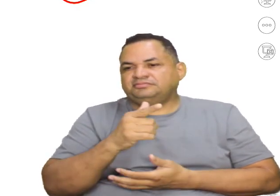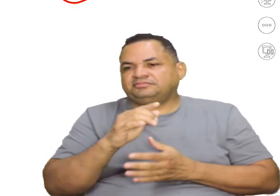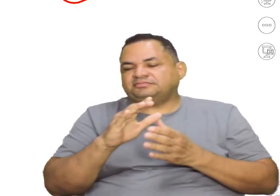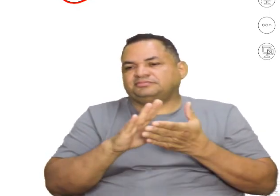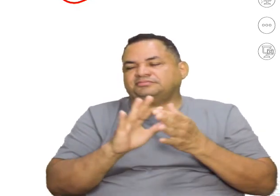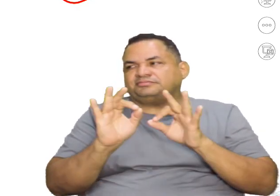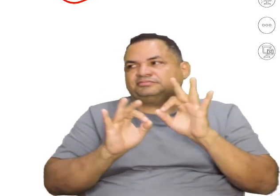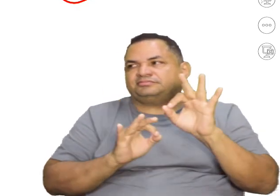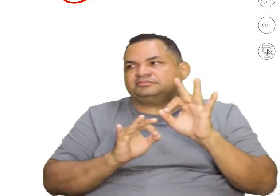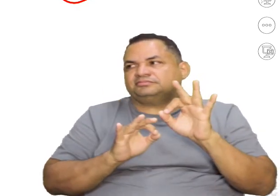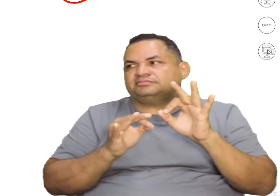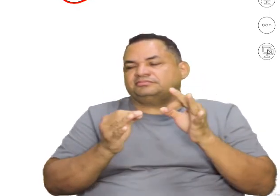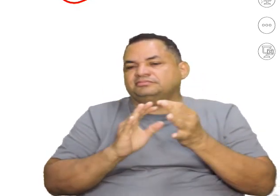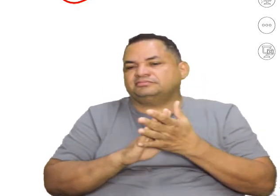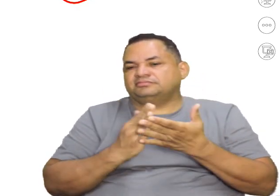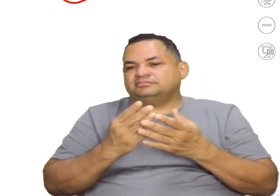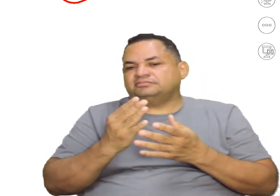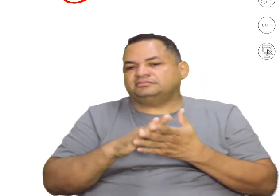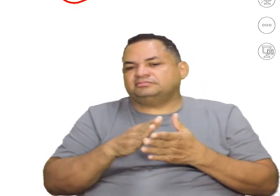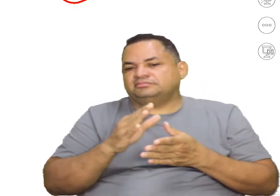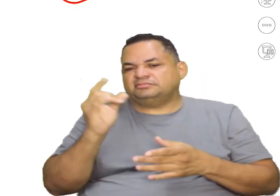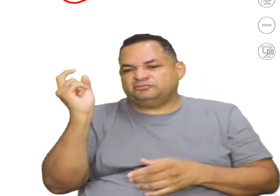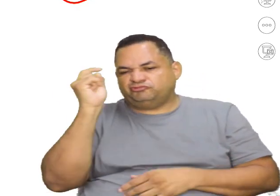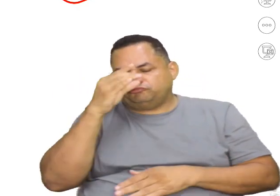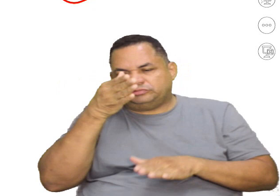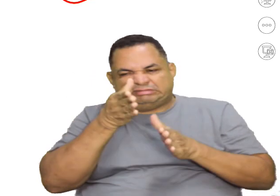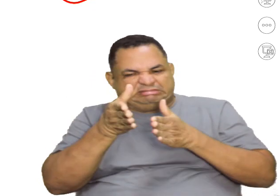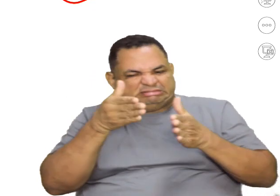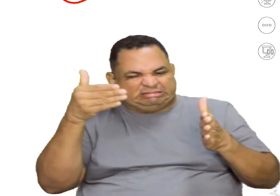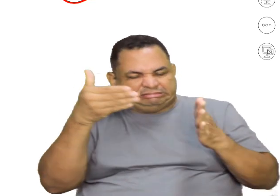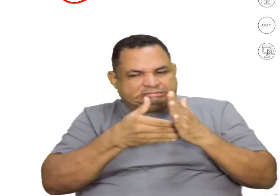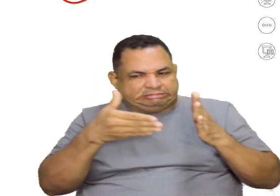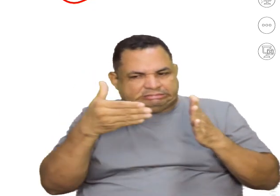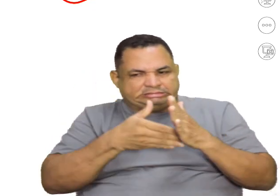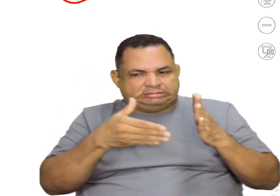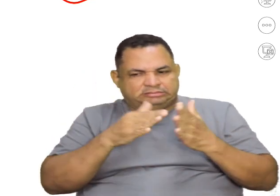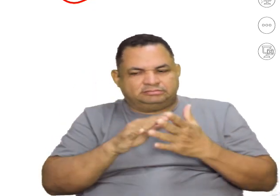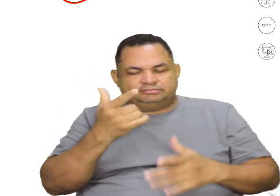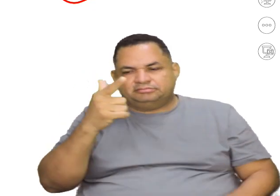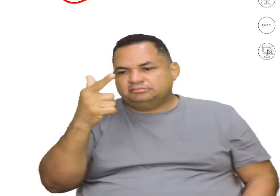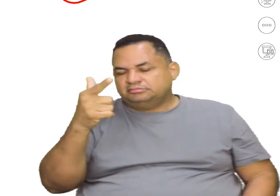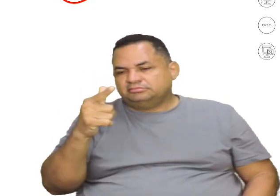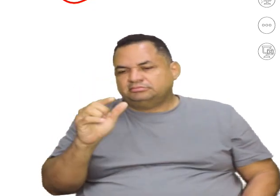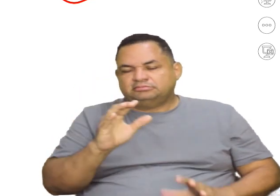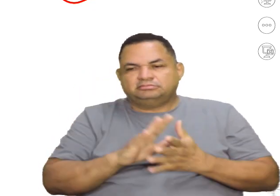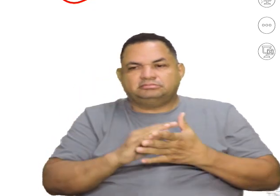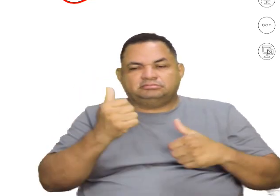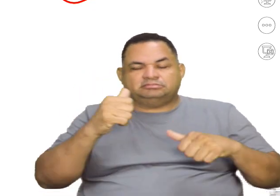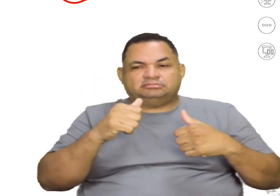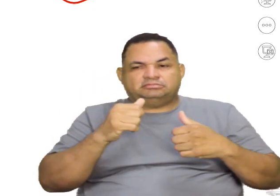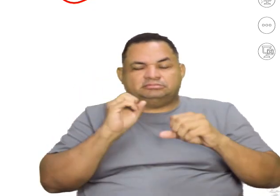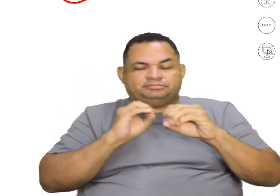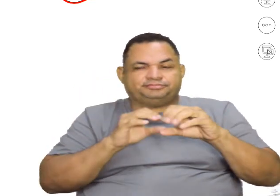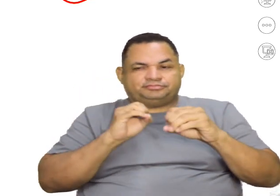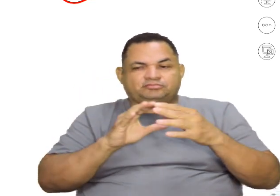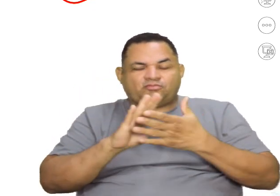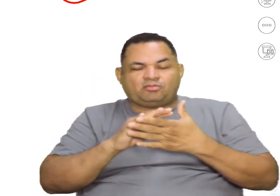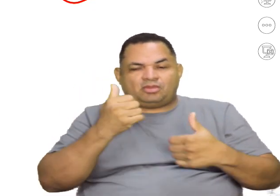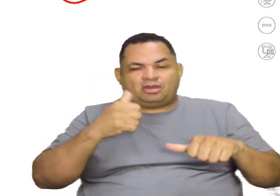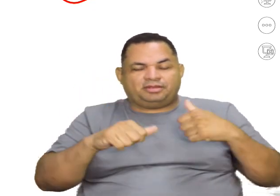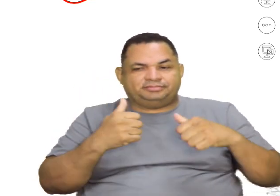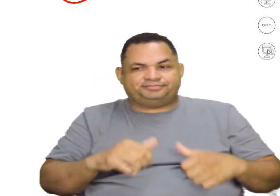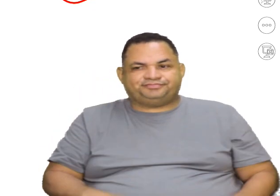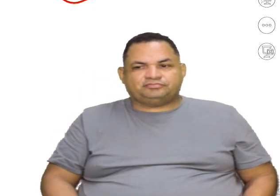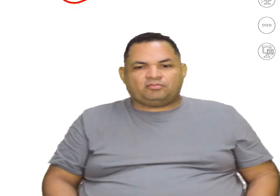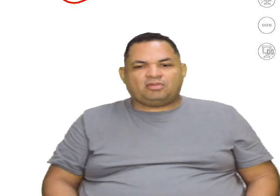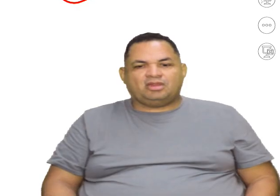localização, pelo difícil acesso, muitas vezes, eles não têm uma educação de qualidade, acesso à educação de